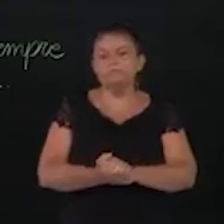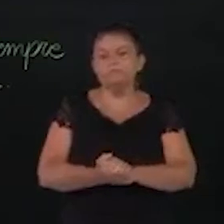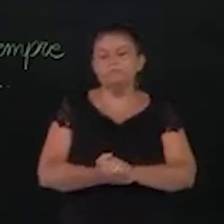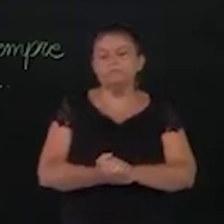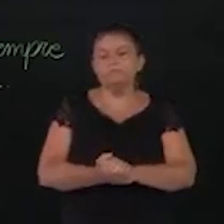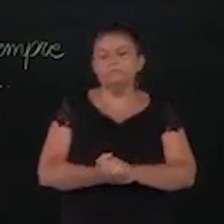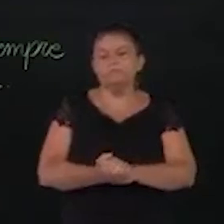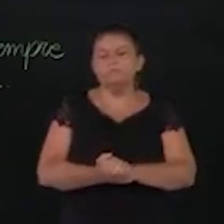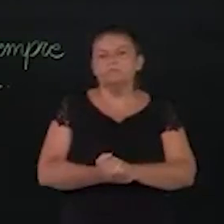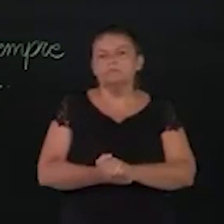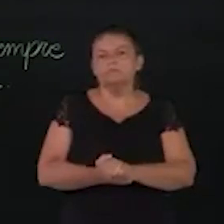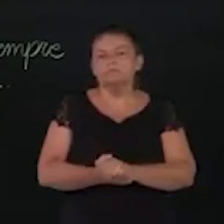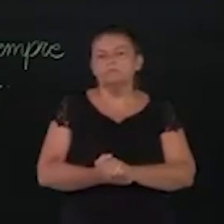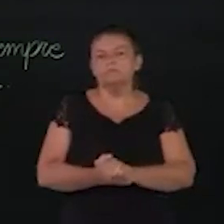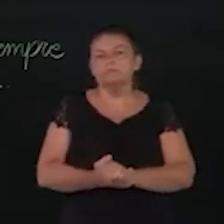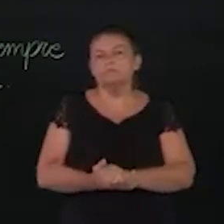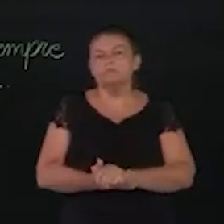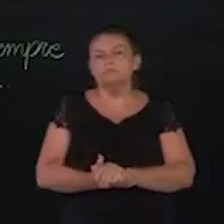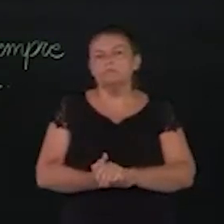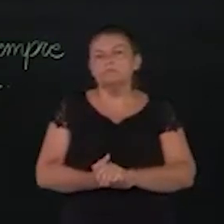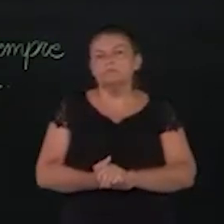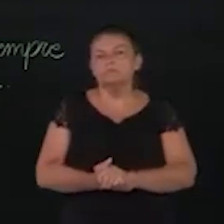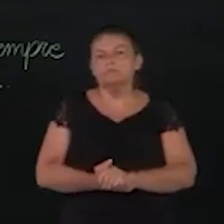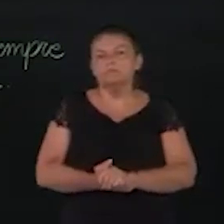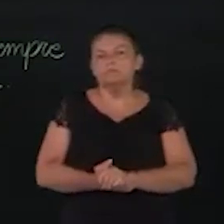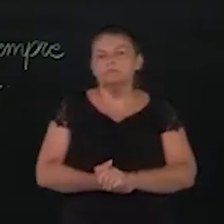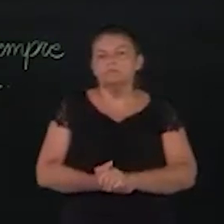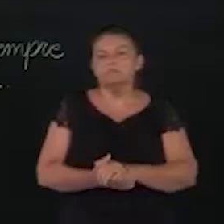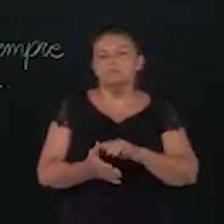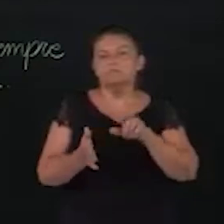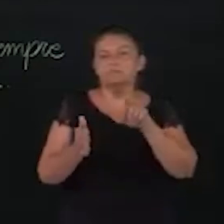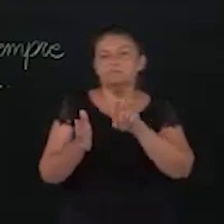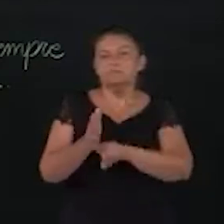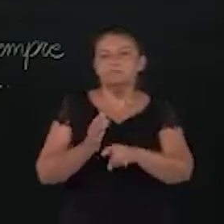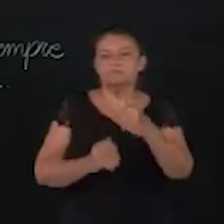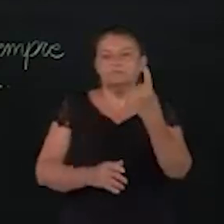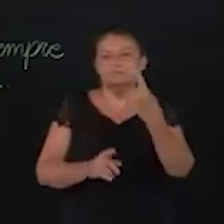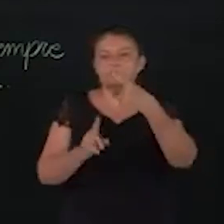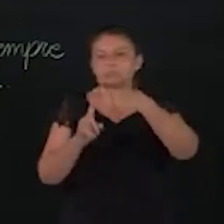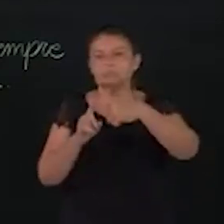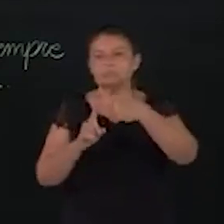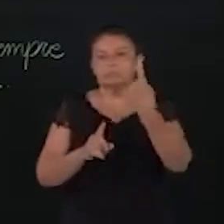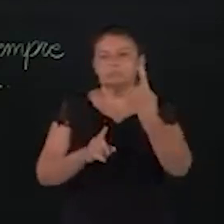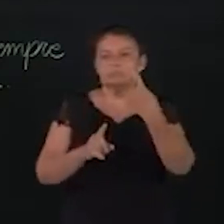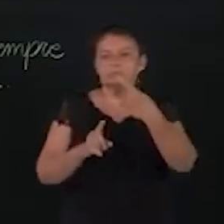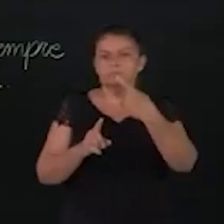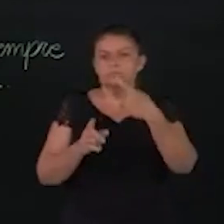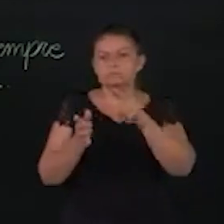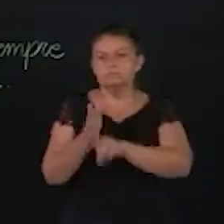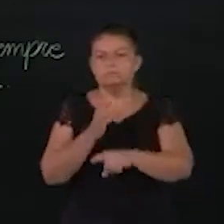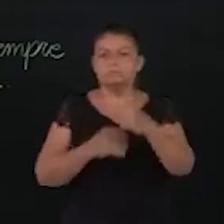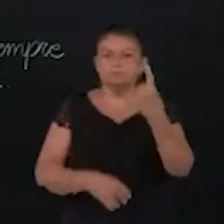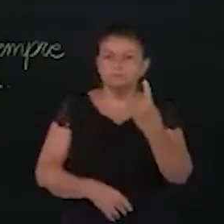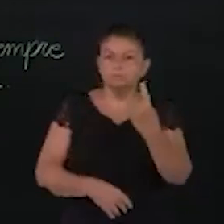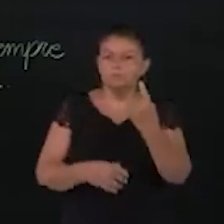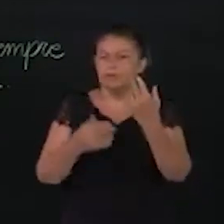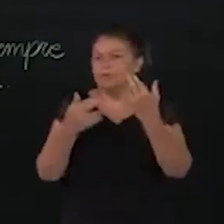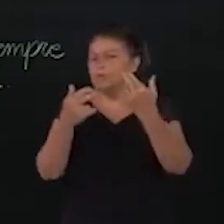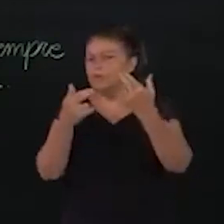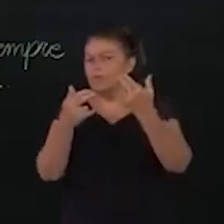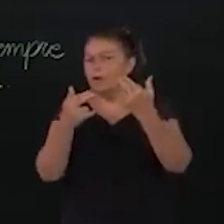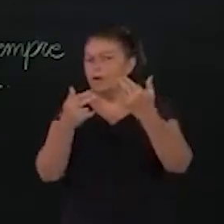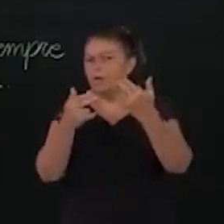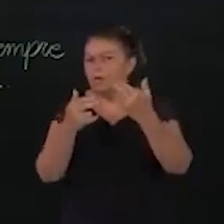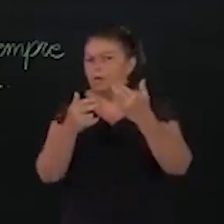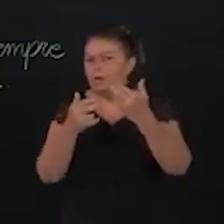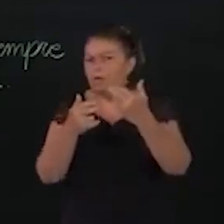bom? Vamos aqui no próximo exemplo. Olha só. Eu tenho menos 1 mais menos 1. Mesmo esquema em